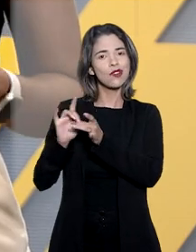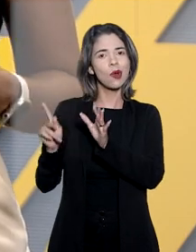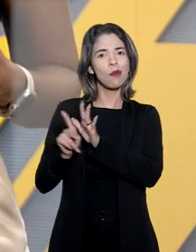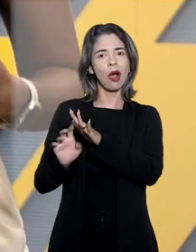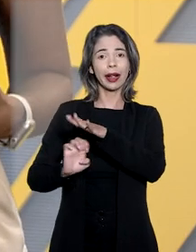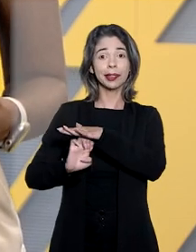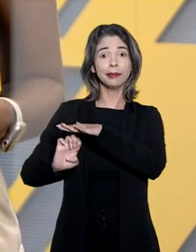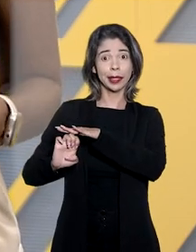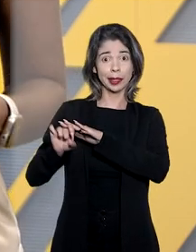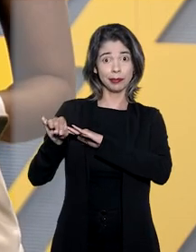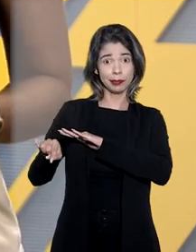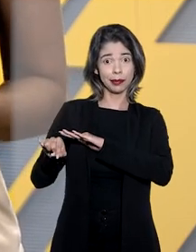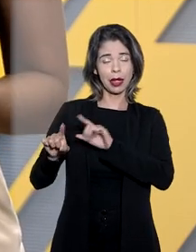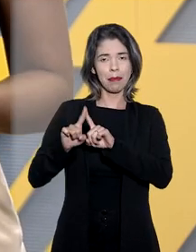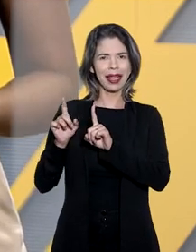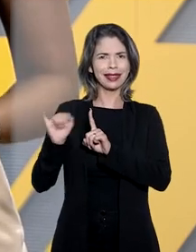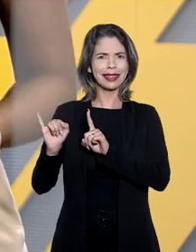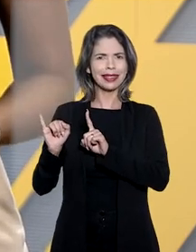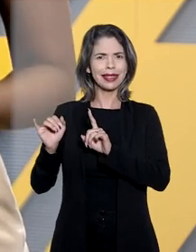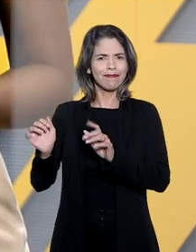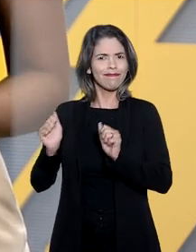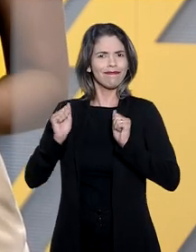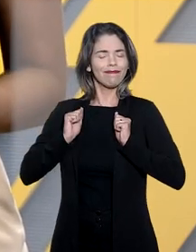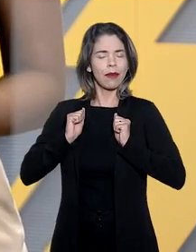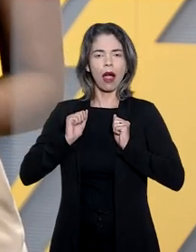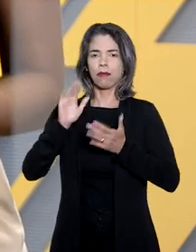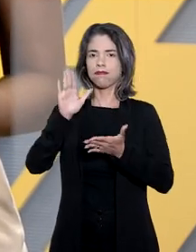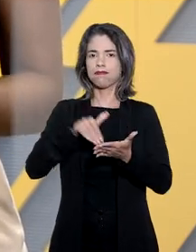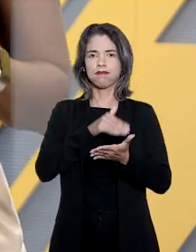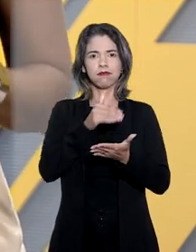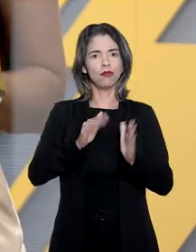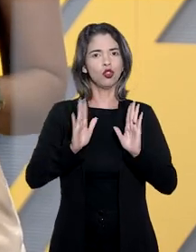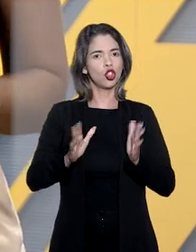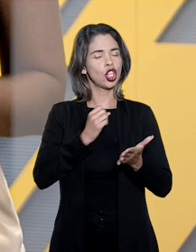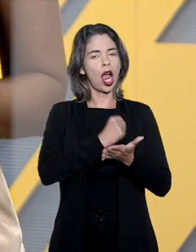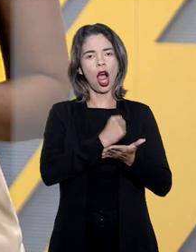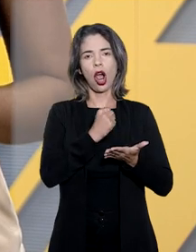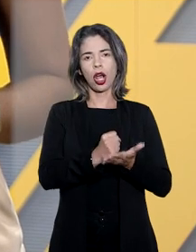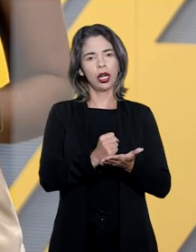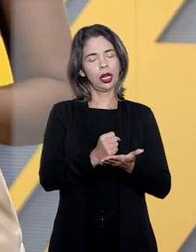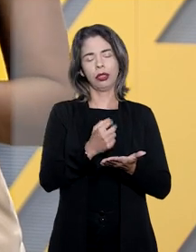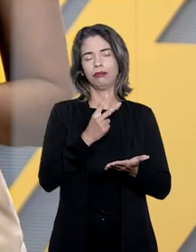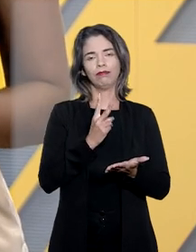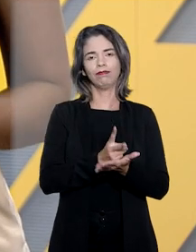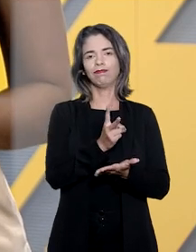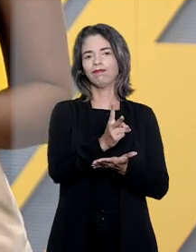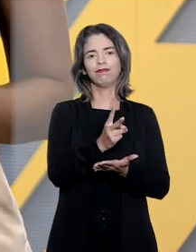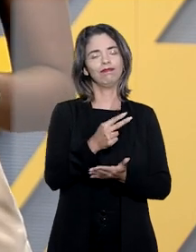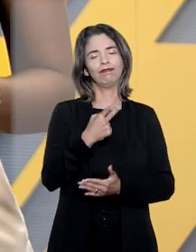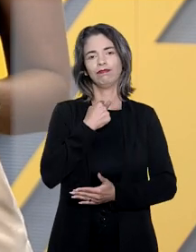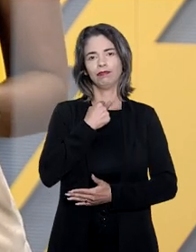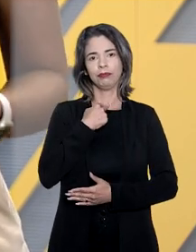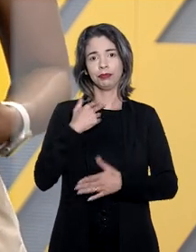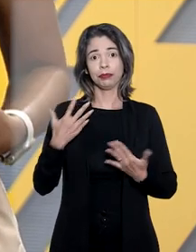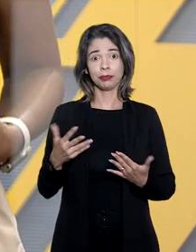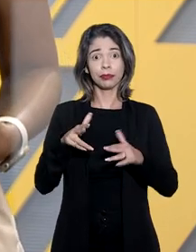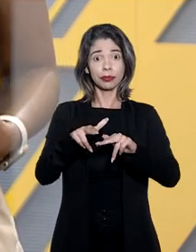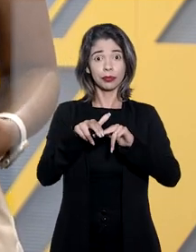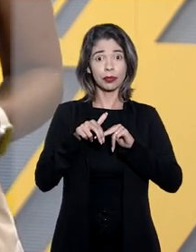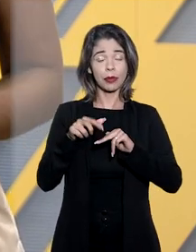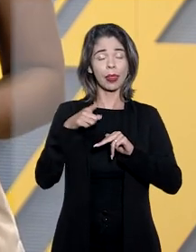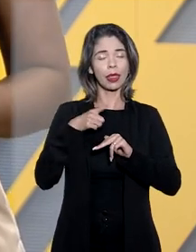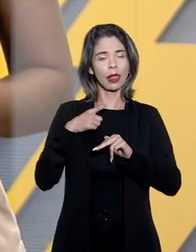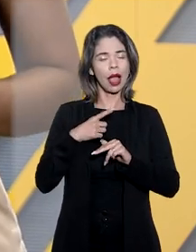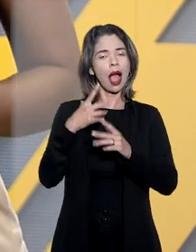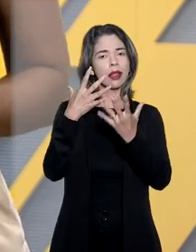a uma pessoa jurídica, cuja inatividade rompe o vínculo e impede a manutenção do contrato. Com esse